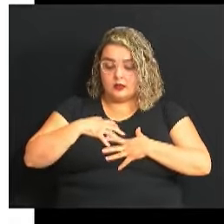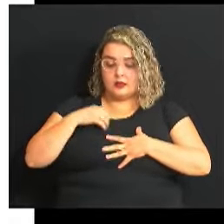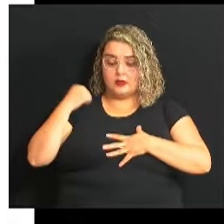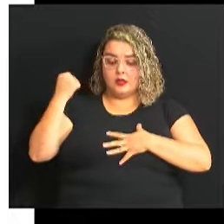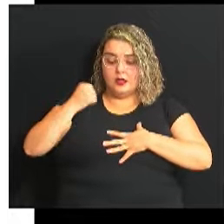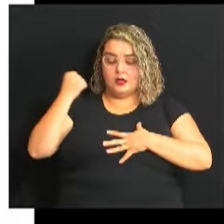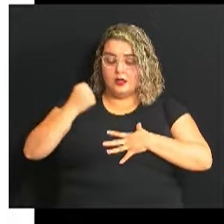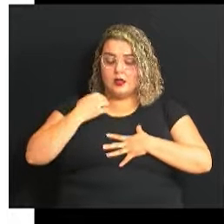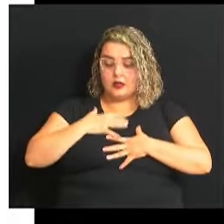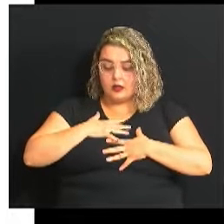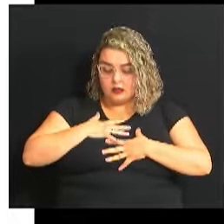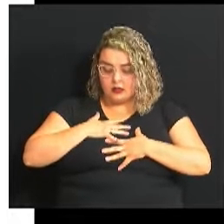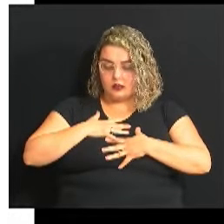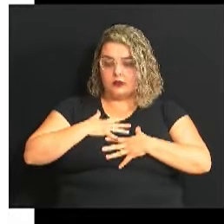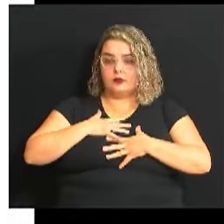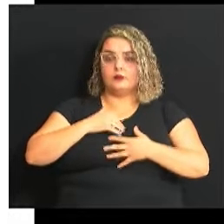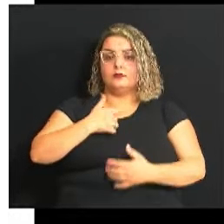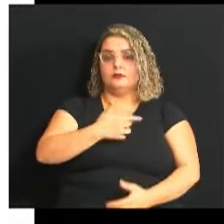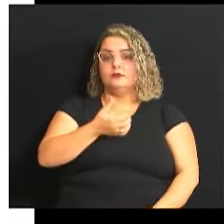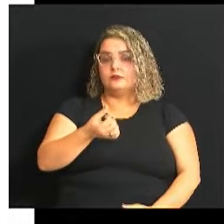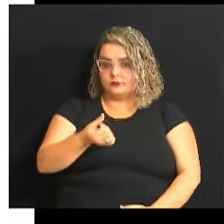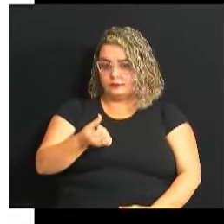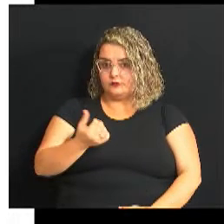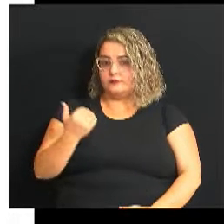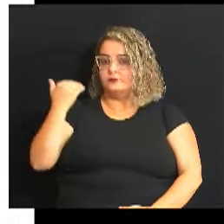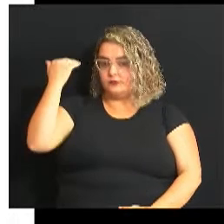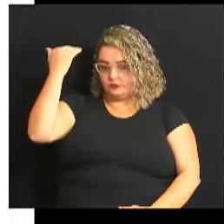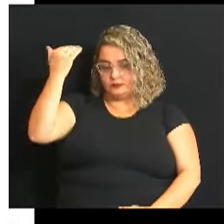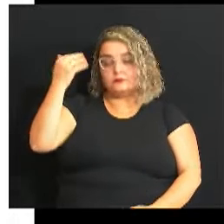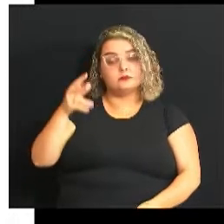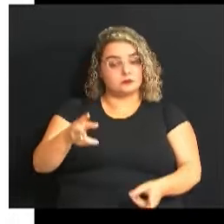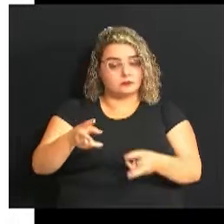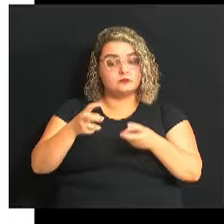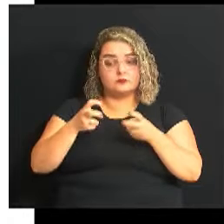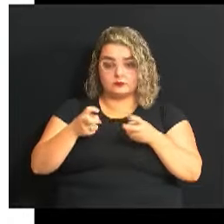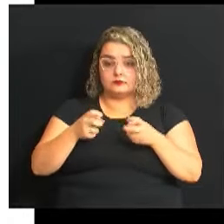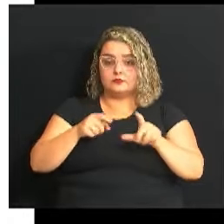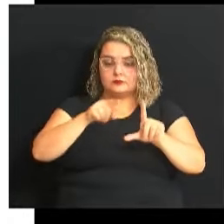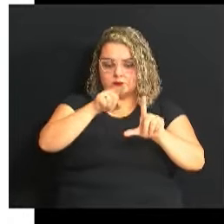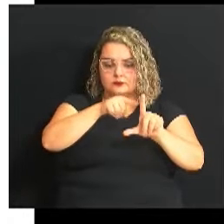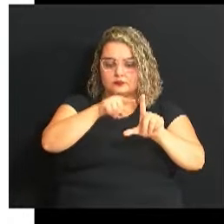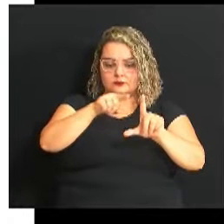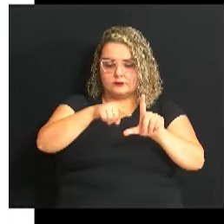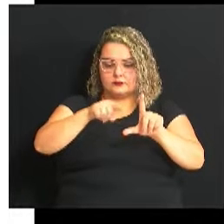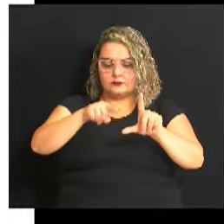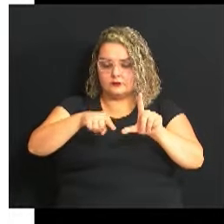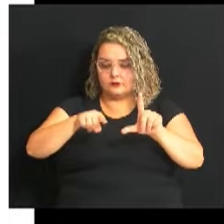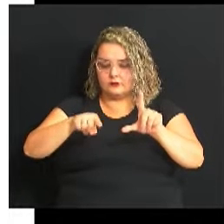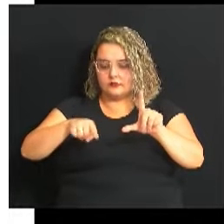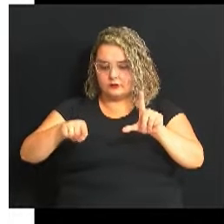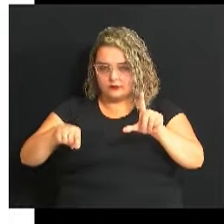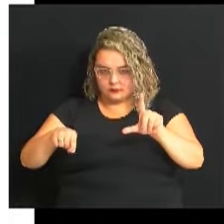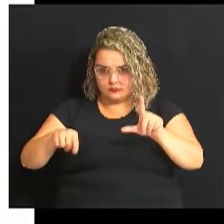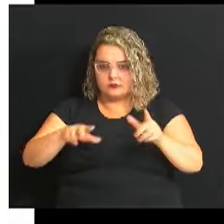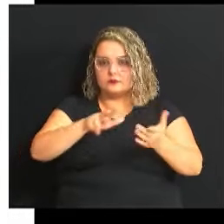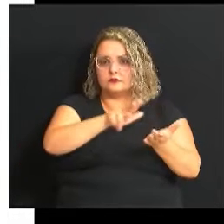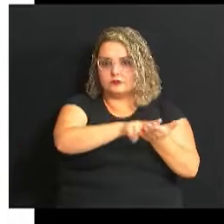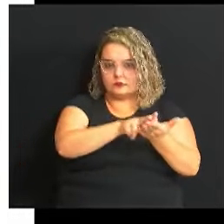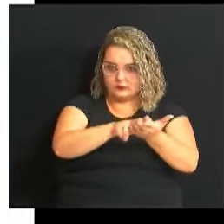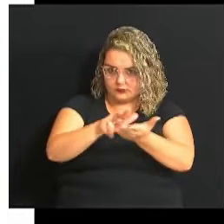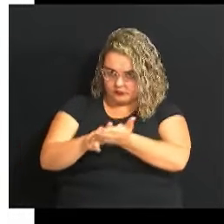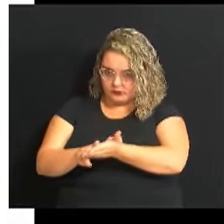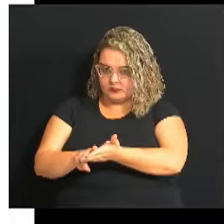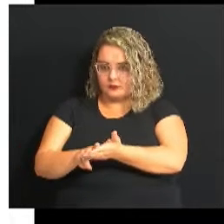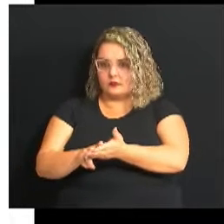e tínhamos 26 adultos também. A gente percebe a queda no índice de internações em